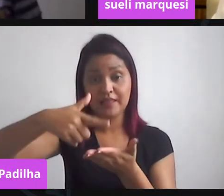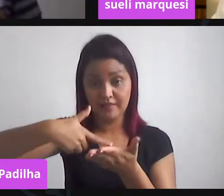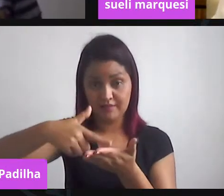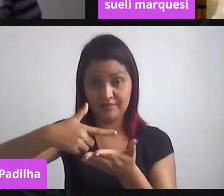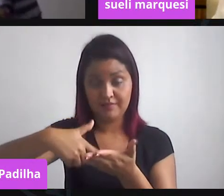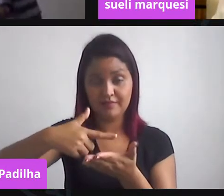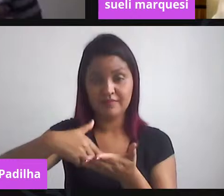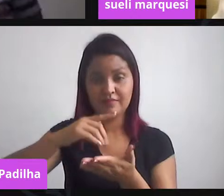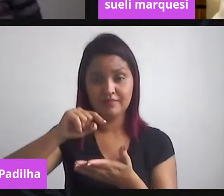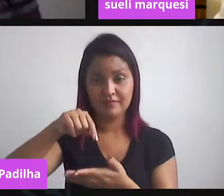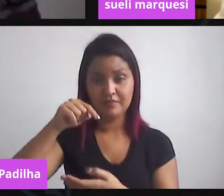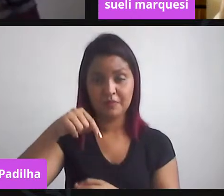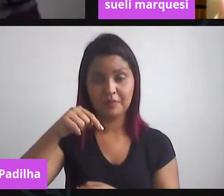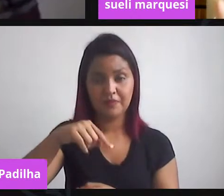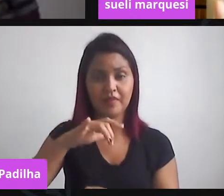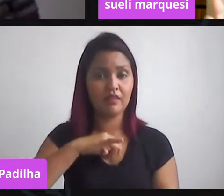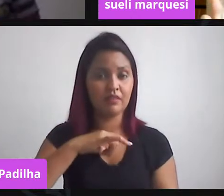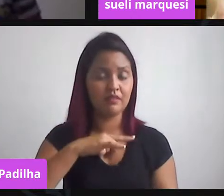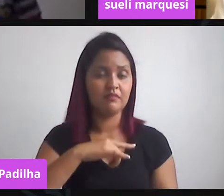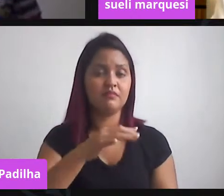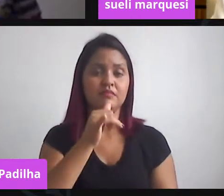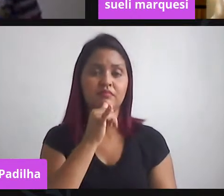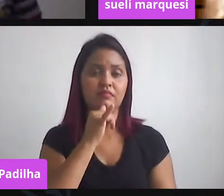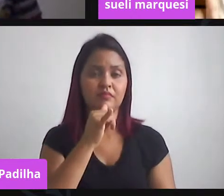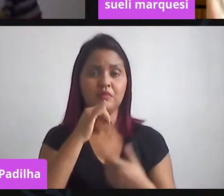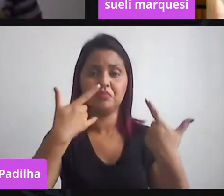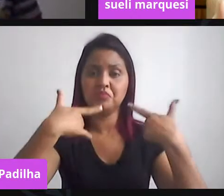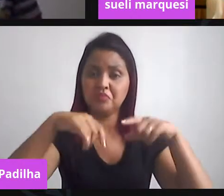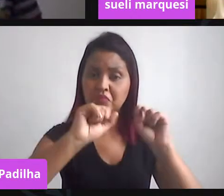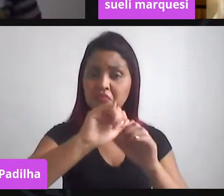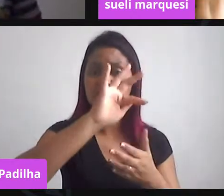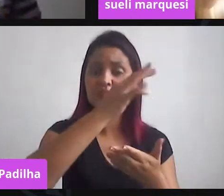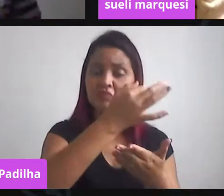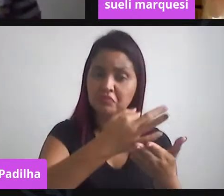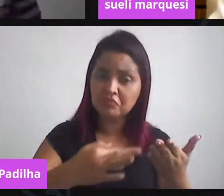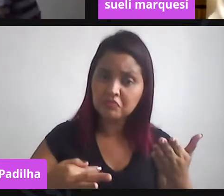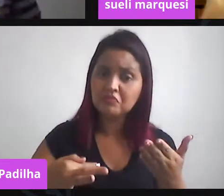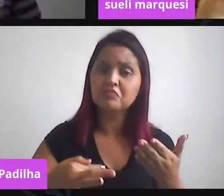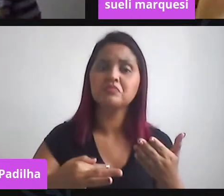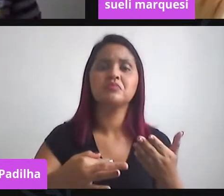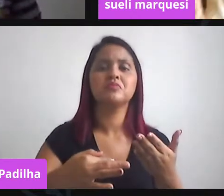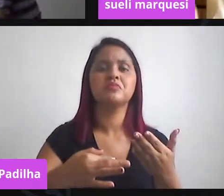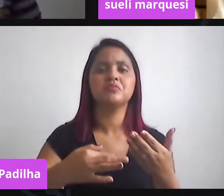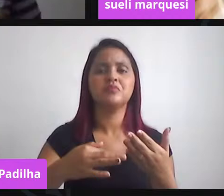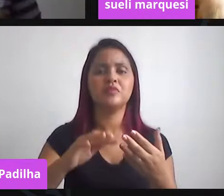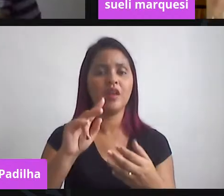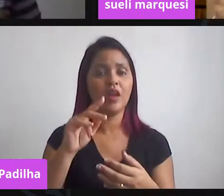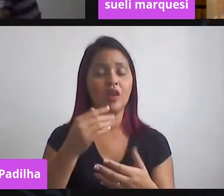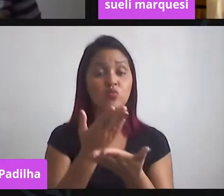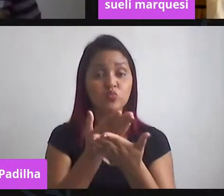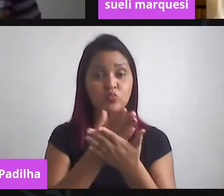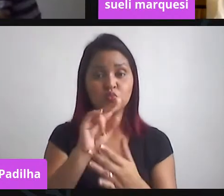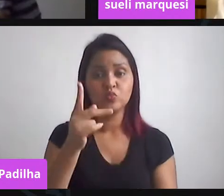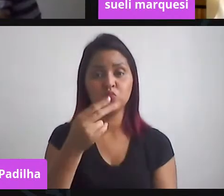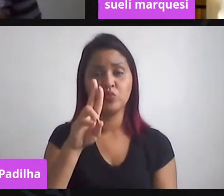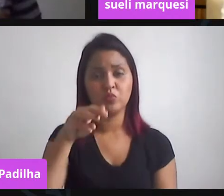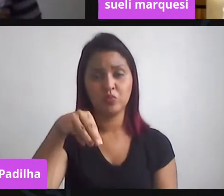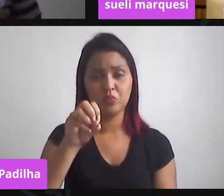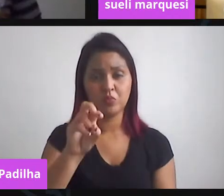exemplo, linguística textual e estudos do humor, que recorre a outras bases